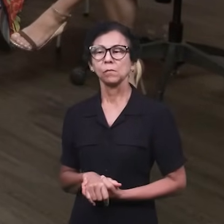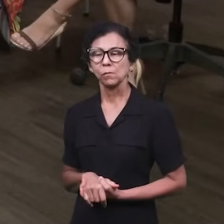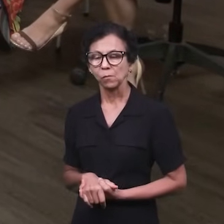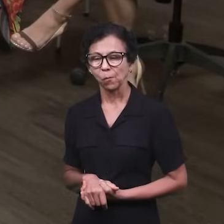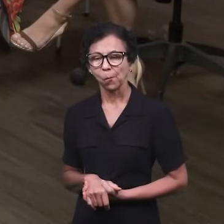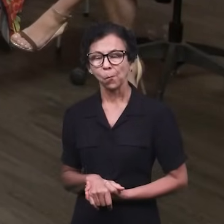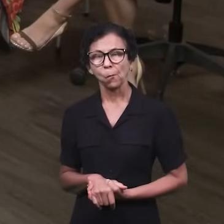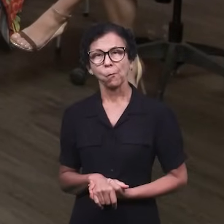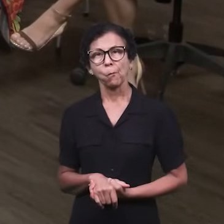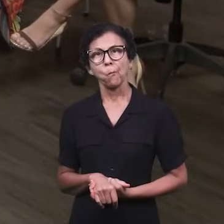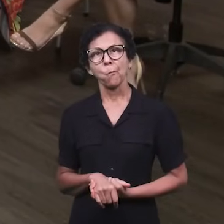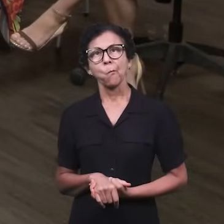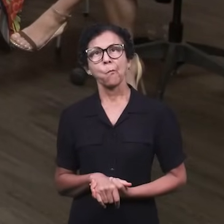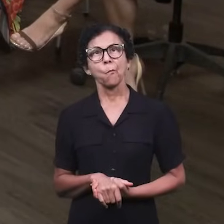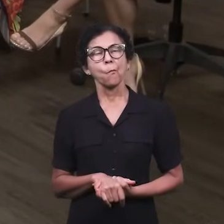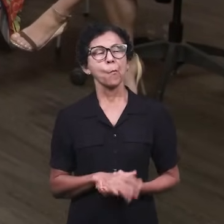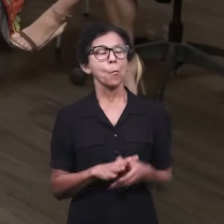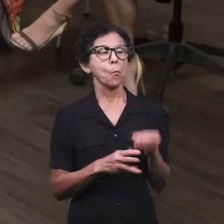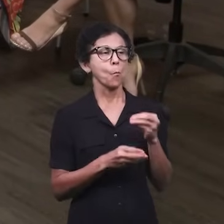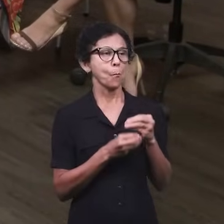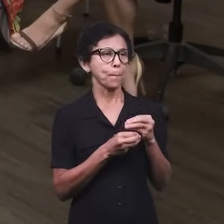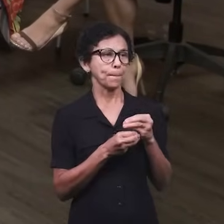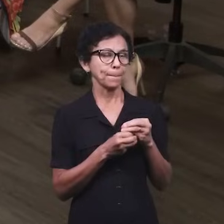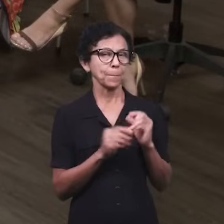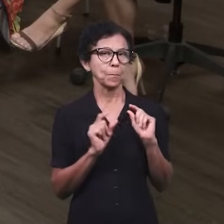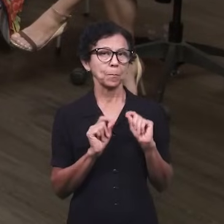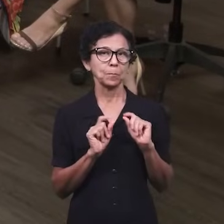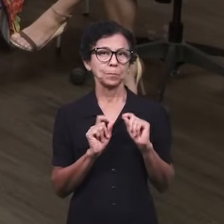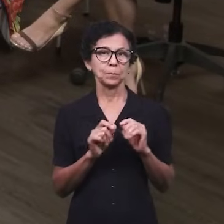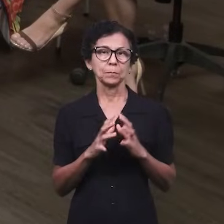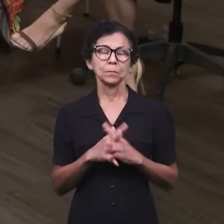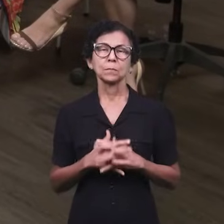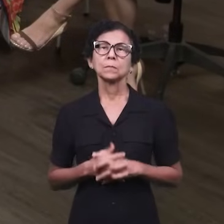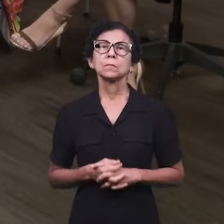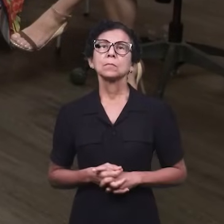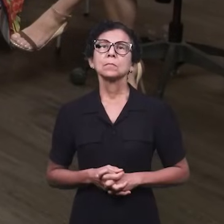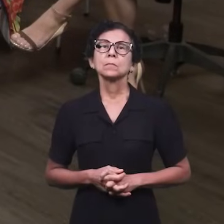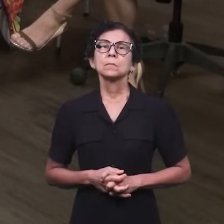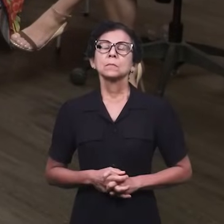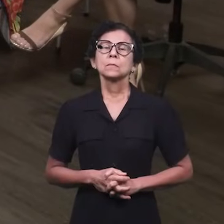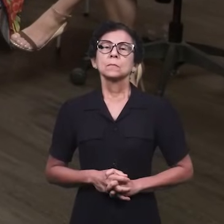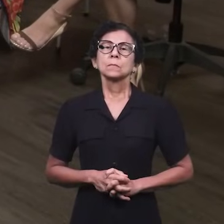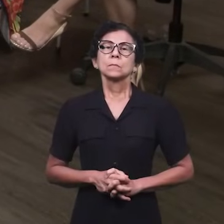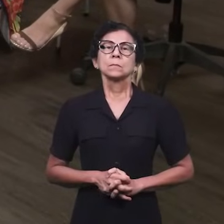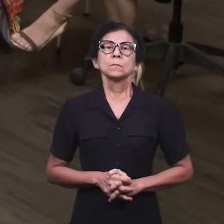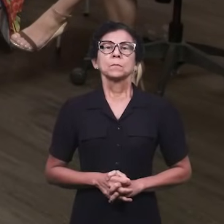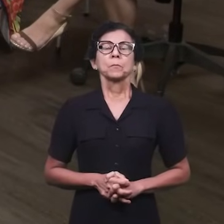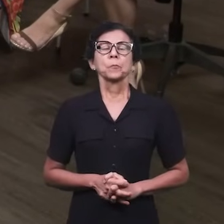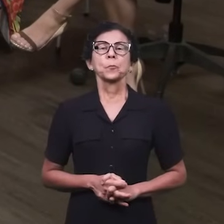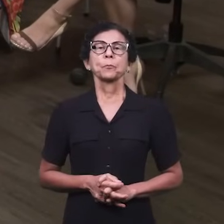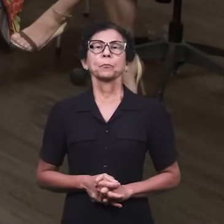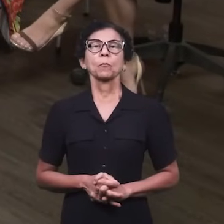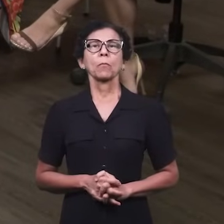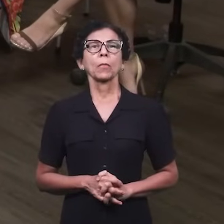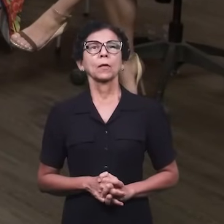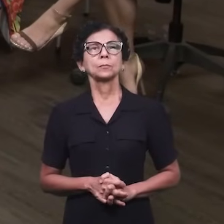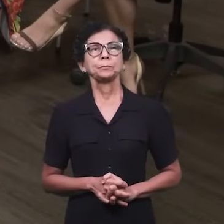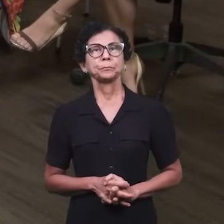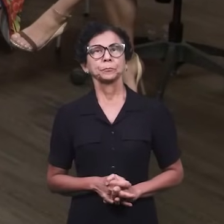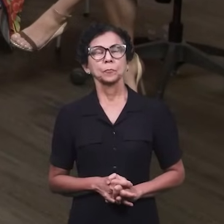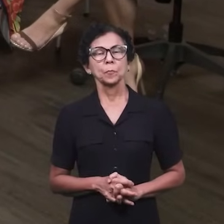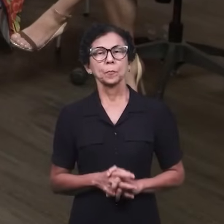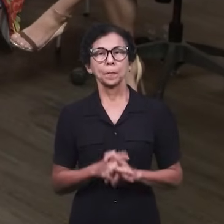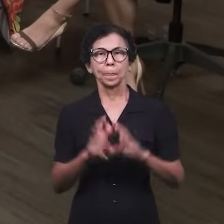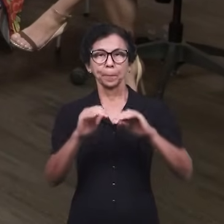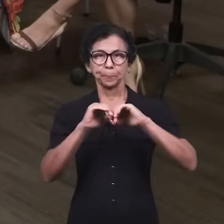eh dentro de uma do do do seguinte aspecto eh nós precisamos separar o que é o material